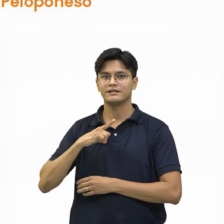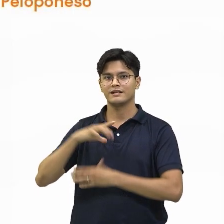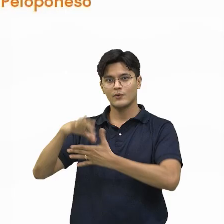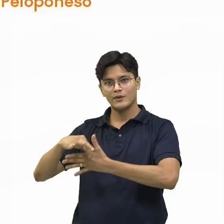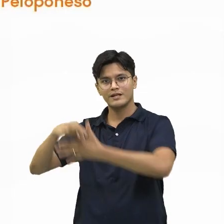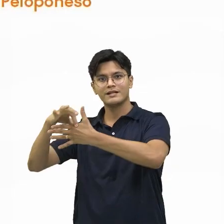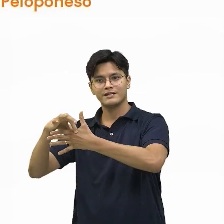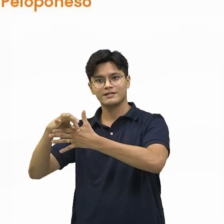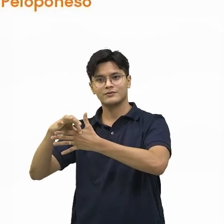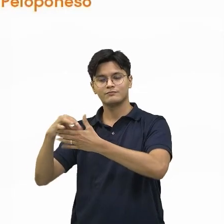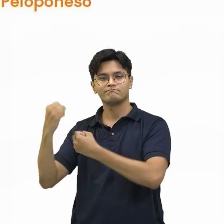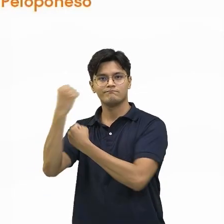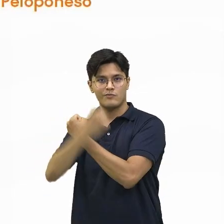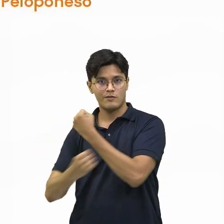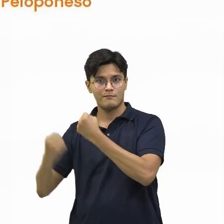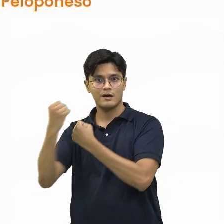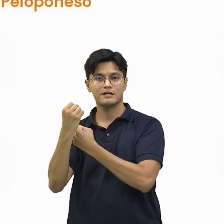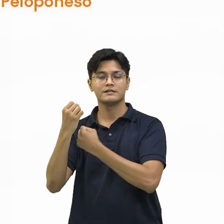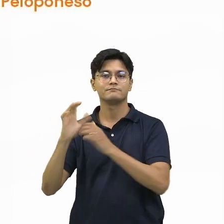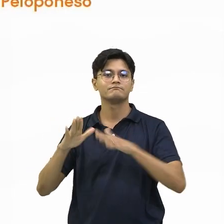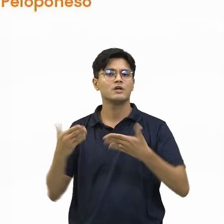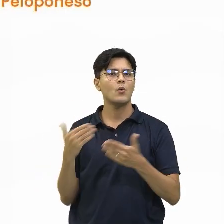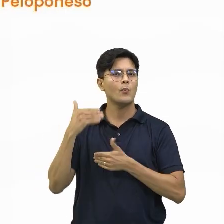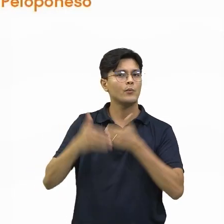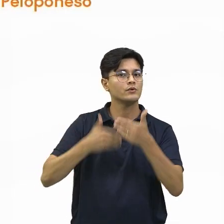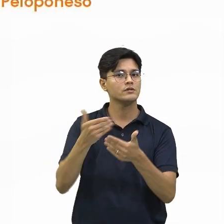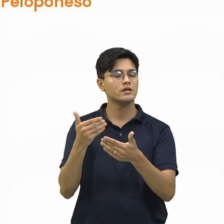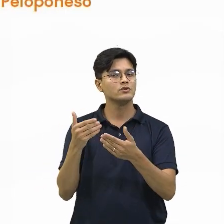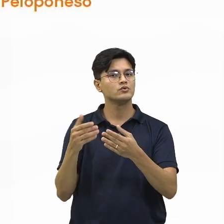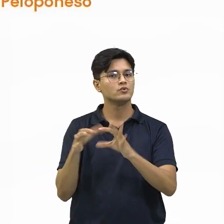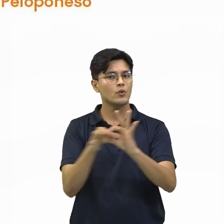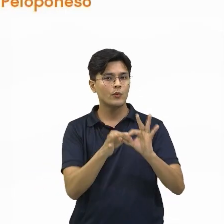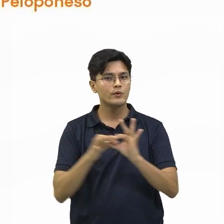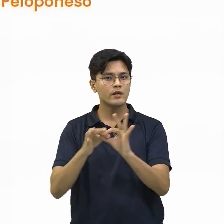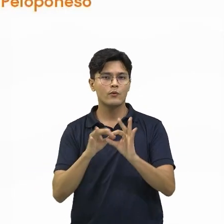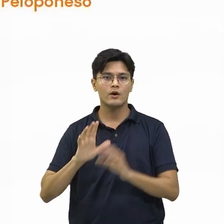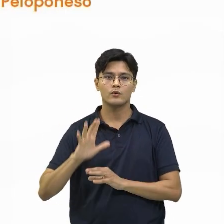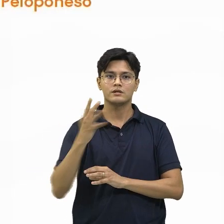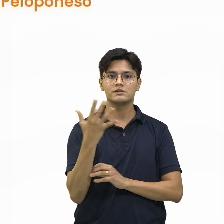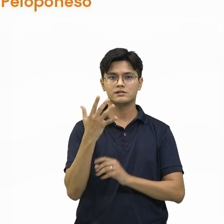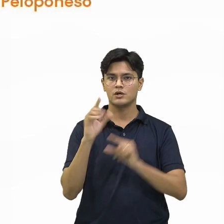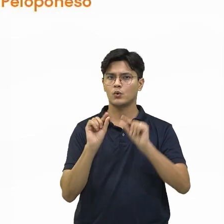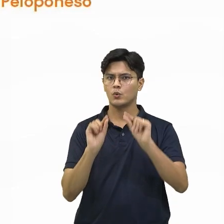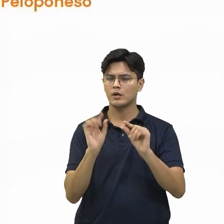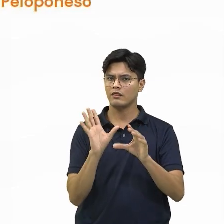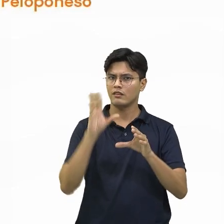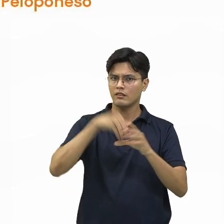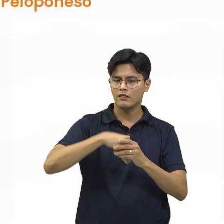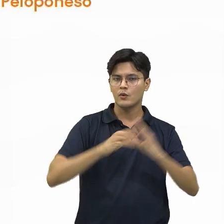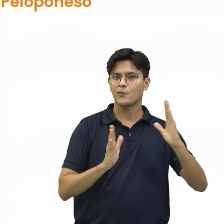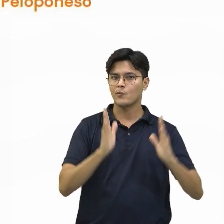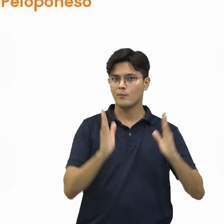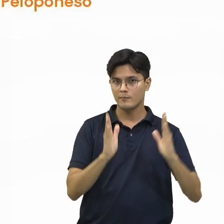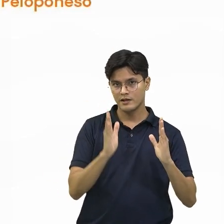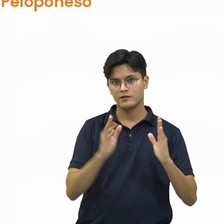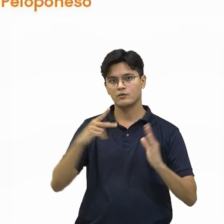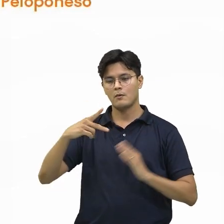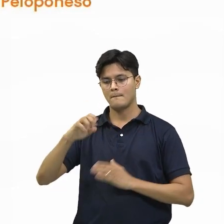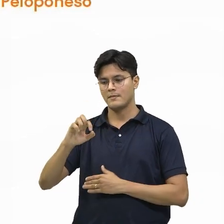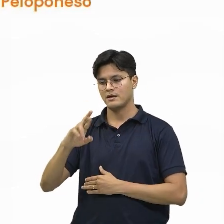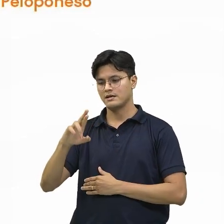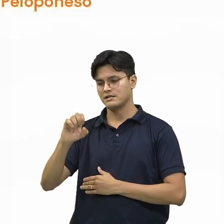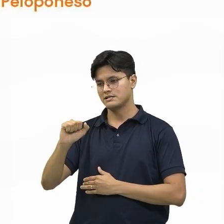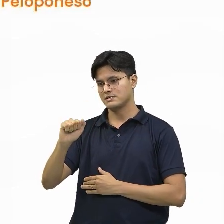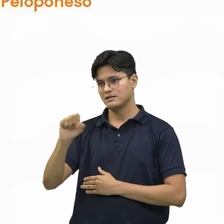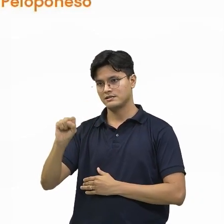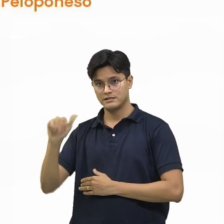esse processo de união vai acontecer justamente dentro do período de invasão dos persas.